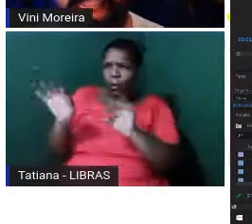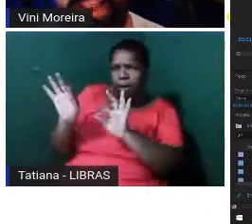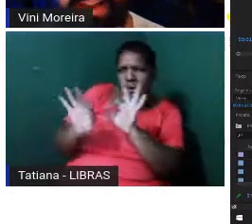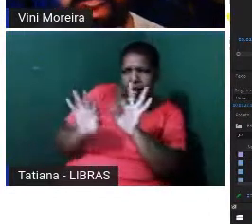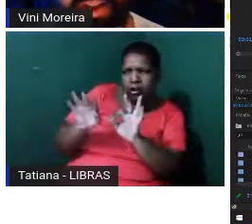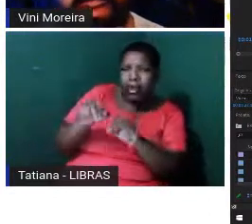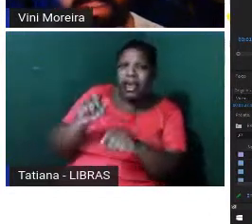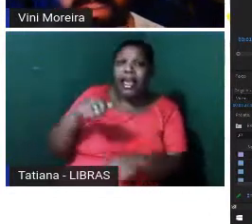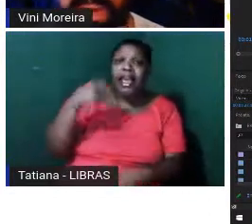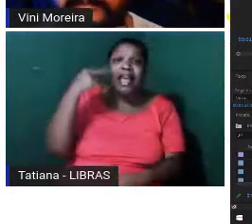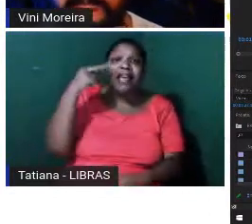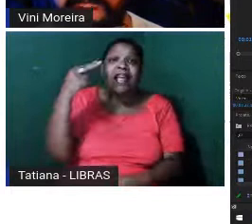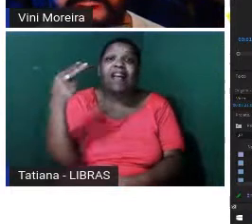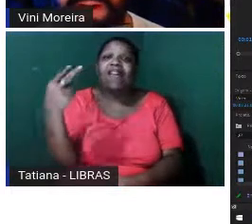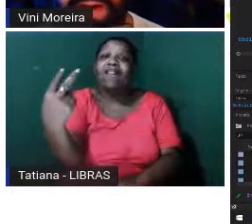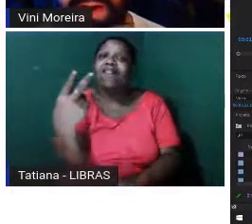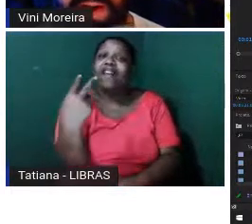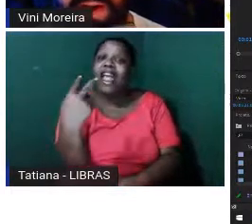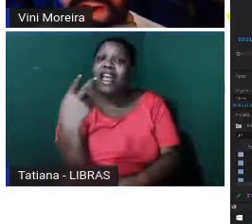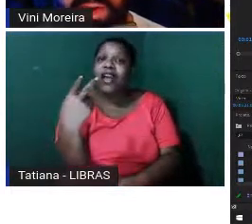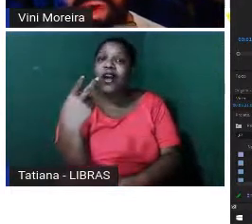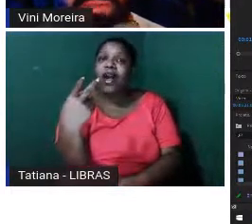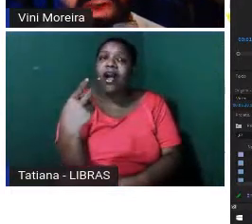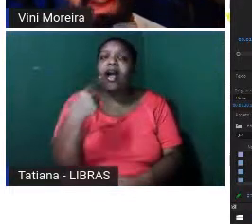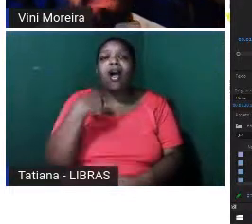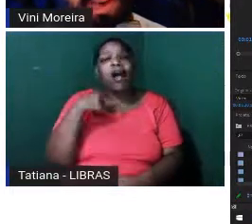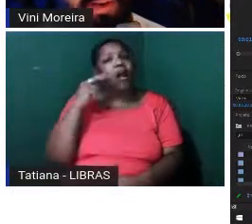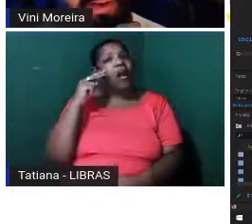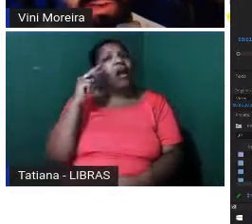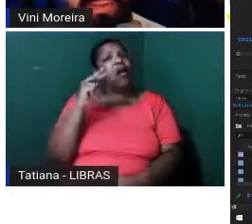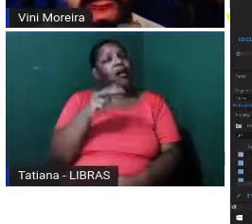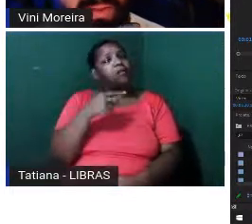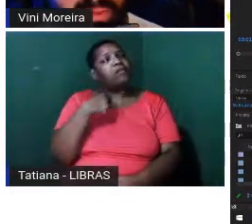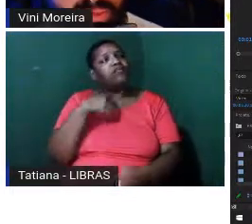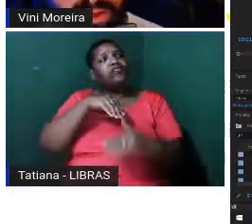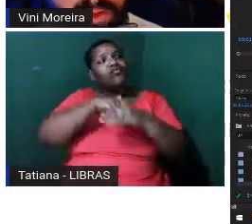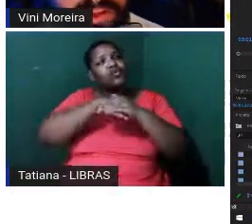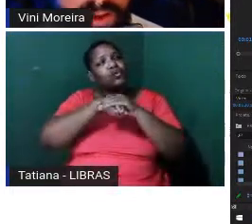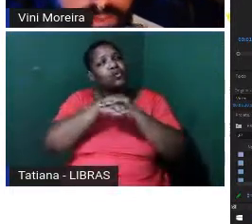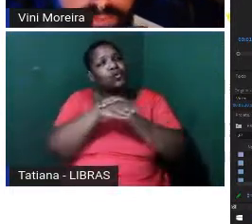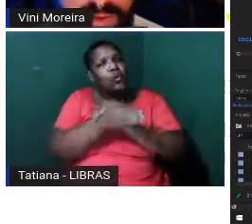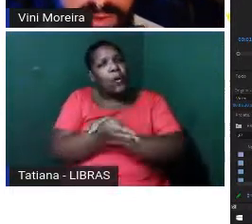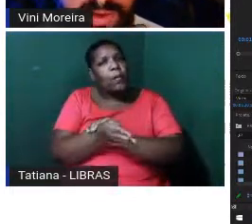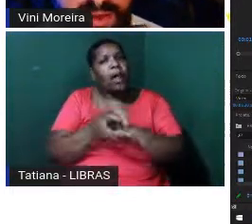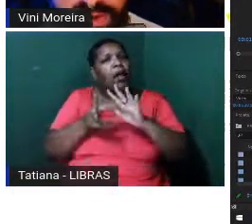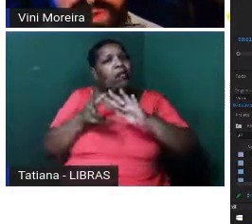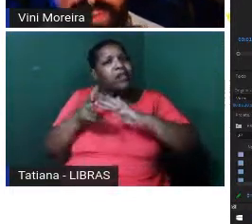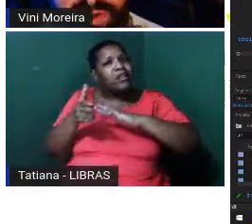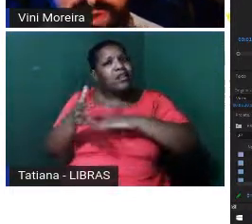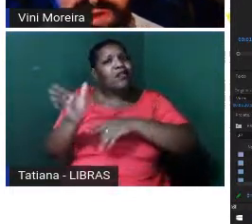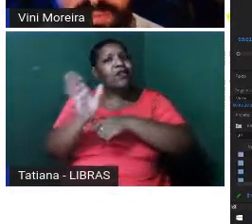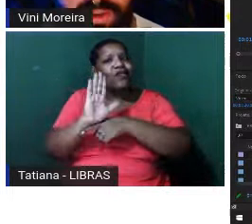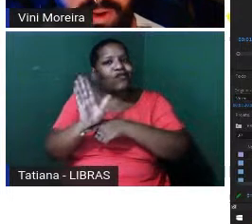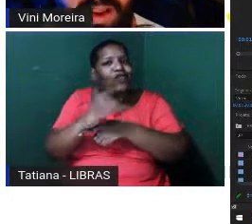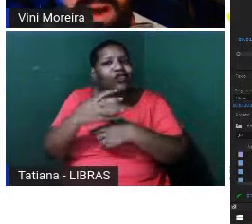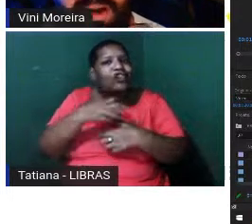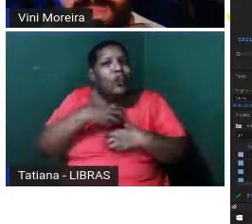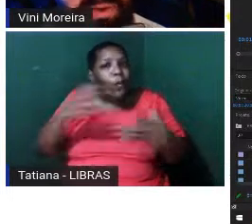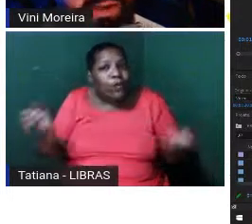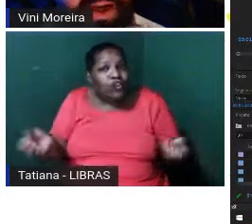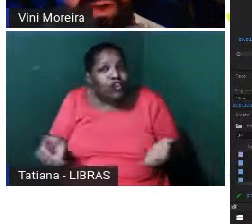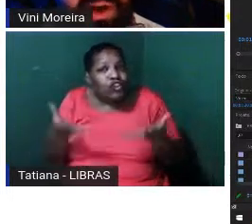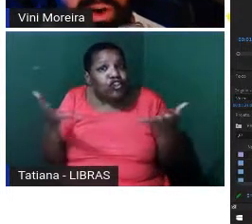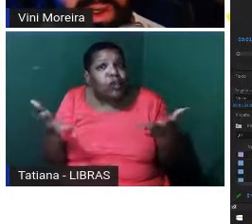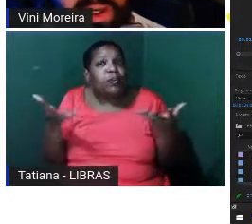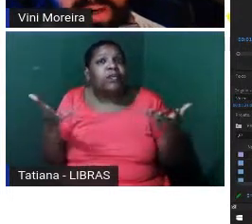pouquinho quem está assistindo vai ver isso aqui e como já tá acostumado com isso são os vídeos e esse tipo de estímulo